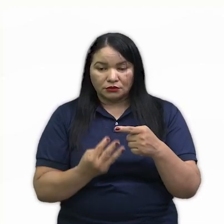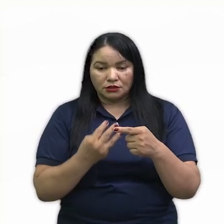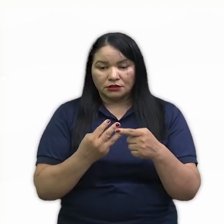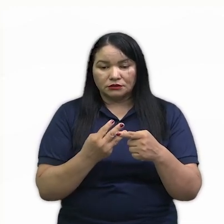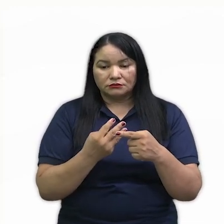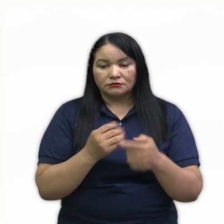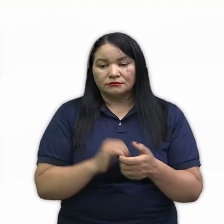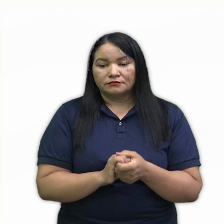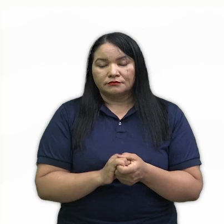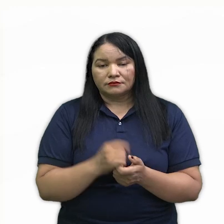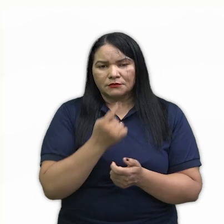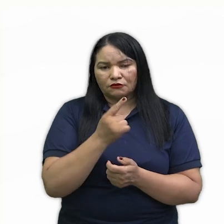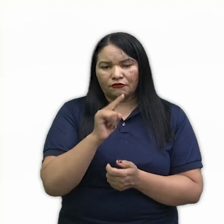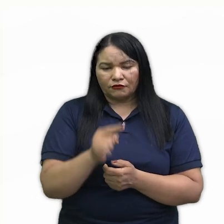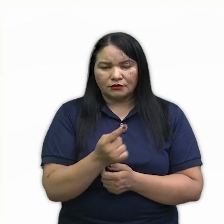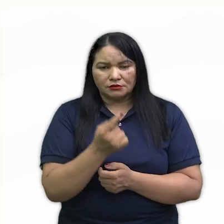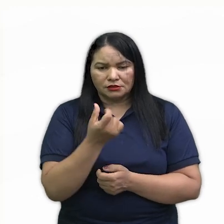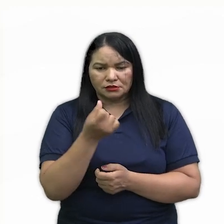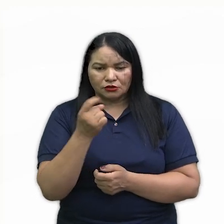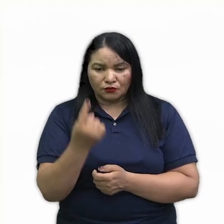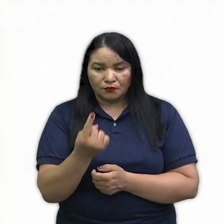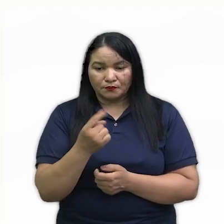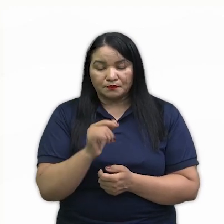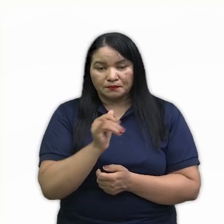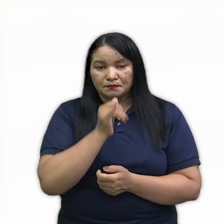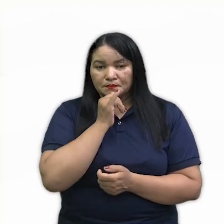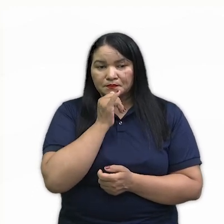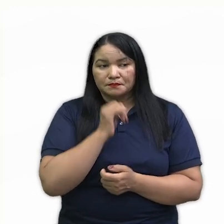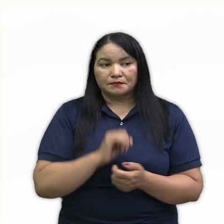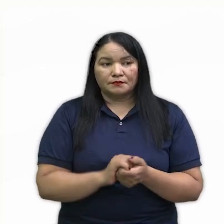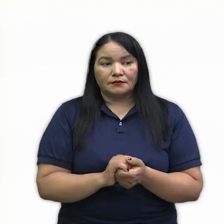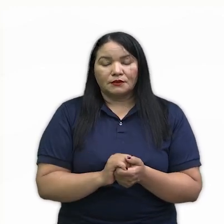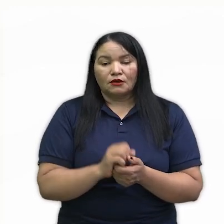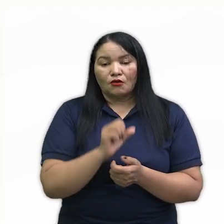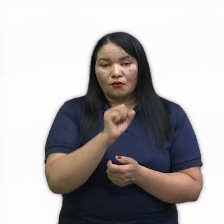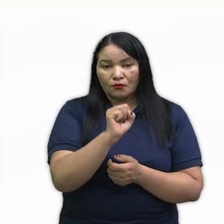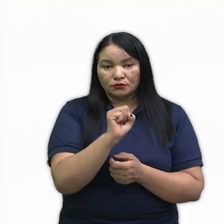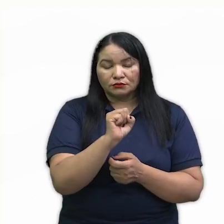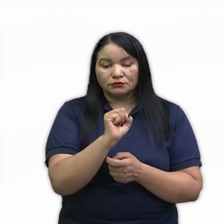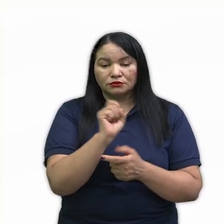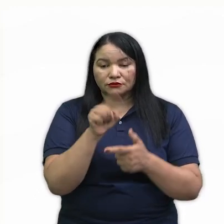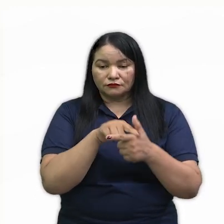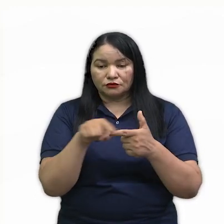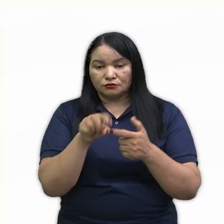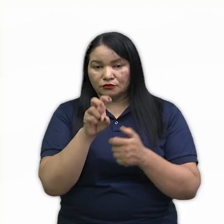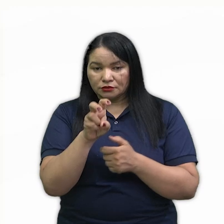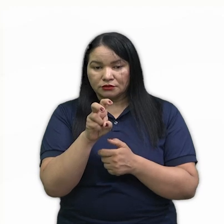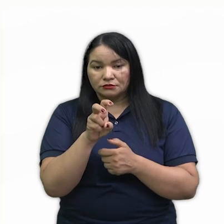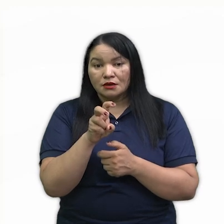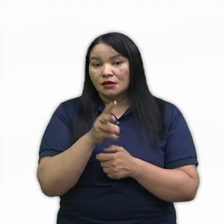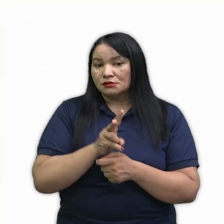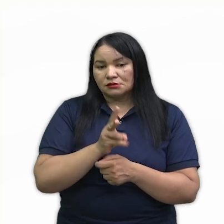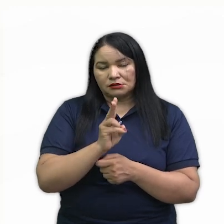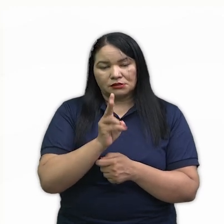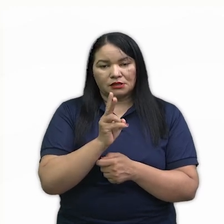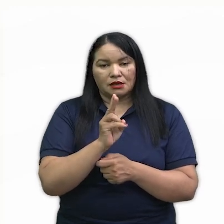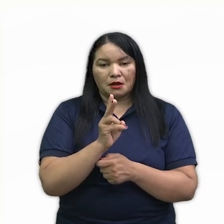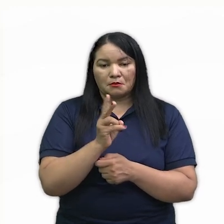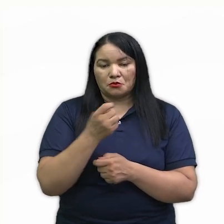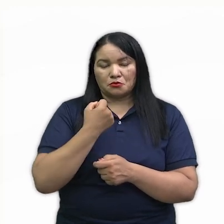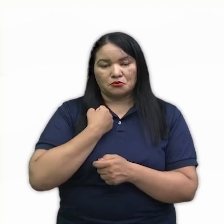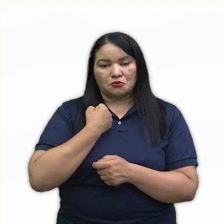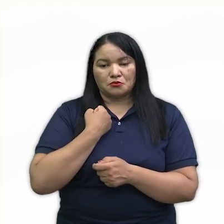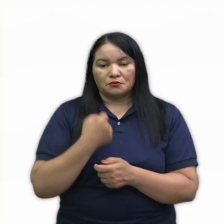1,61 alguma coisa. Se eu dividir aqui 8 por 5, também eu vou encontrar sempre o mesmo número, tá